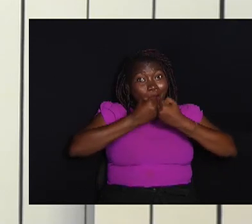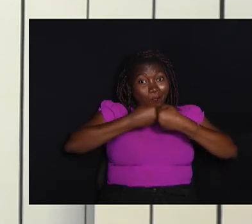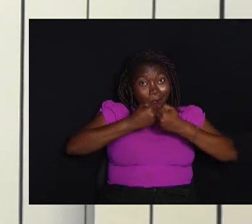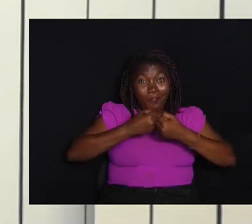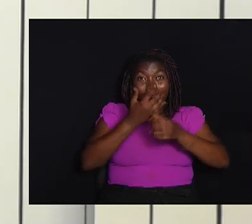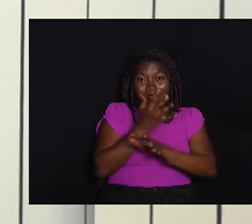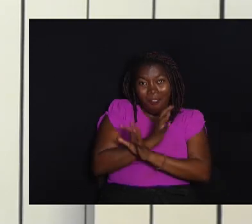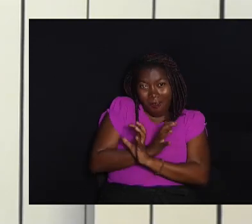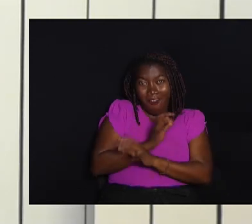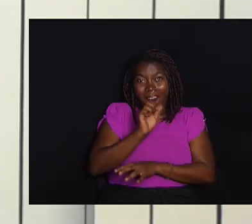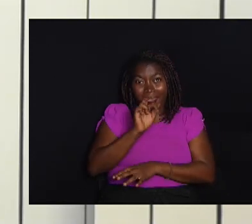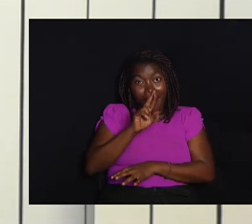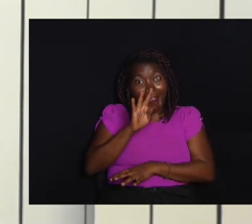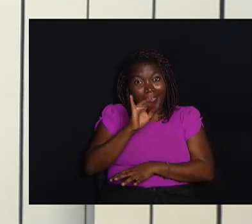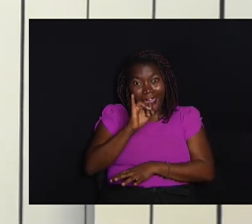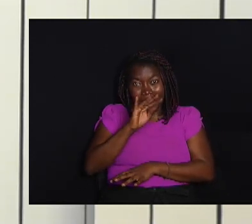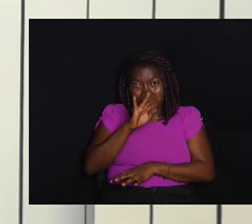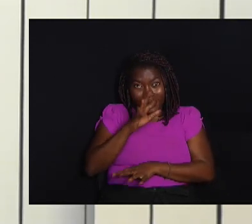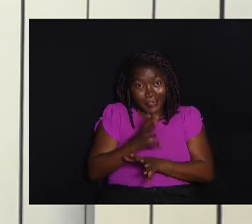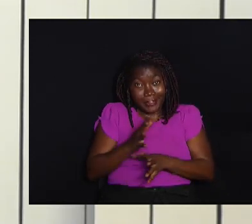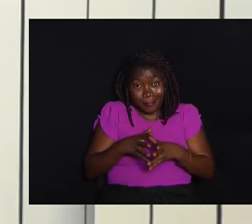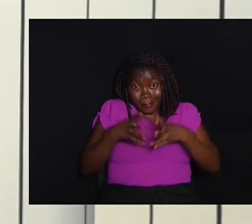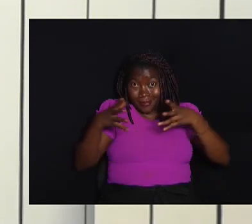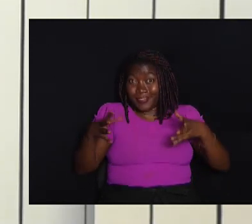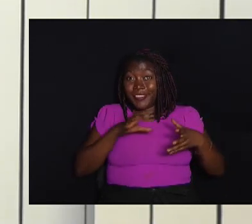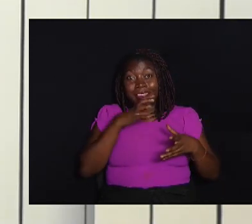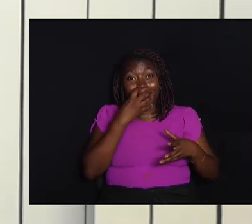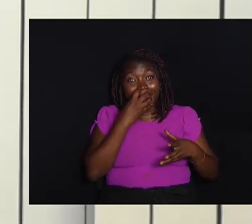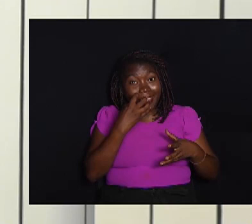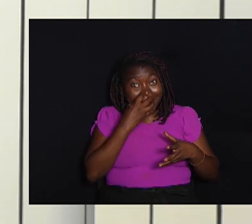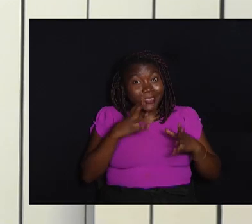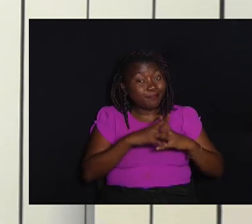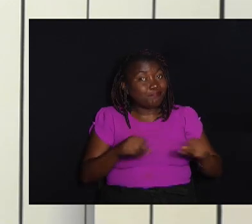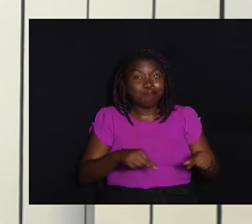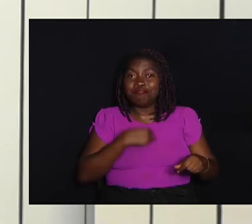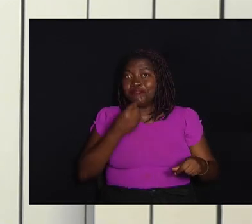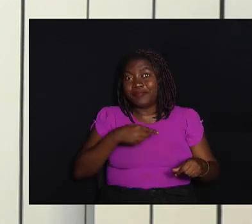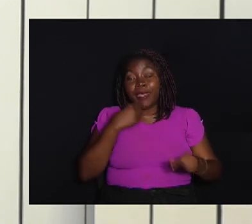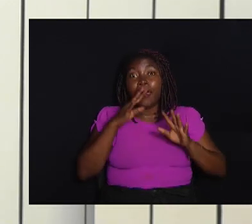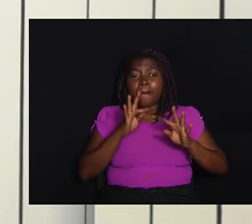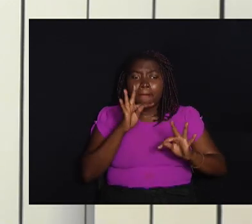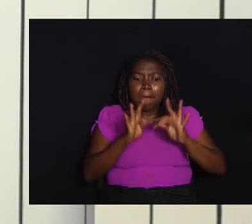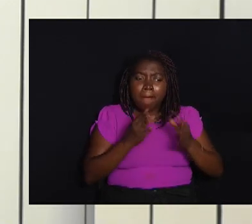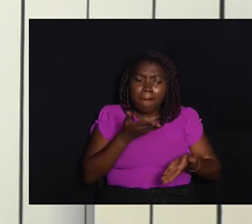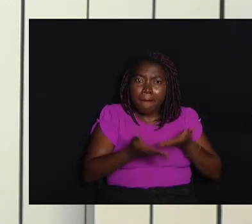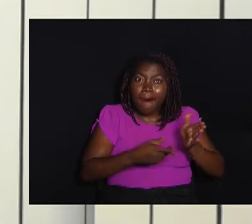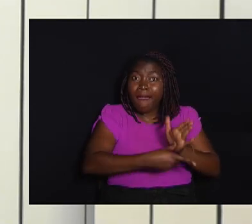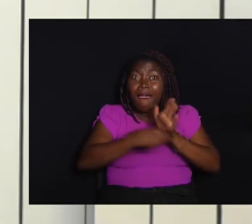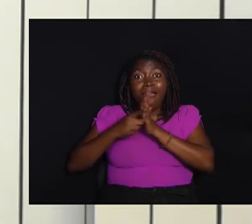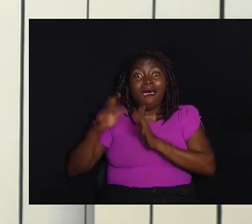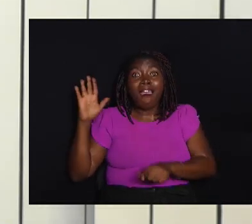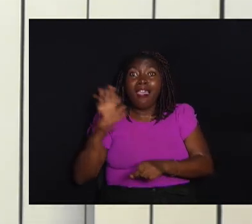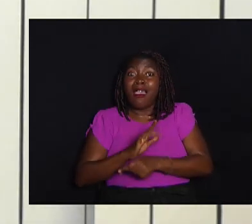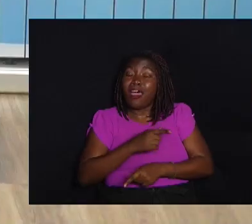doença incurável, mas o diagnóstico e o tratamento precoce podem ajudar o pet a ter mais qualidade